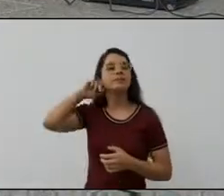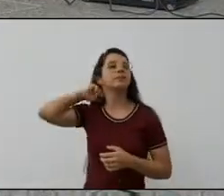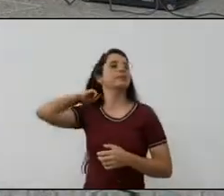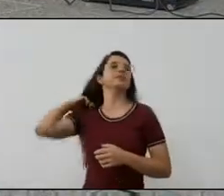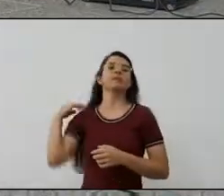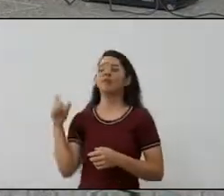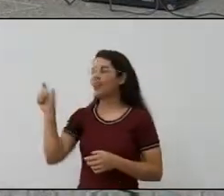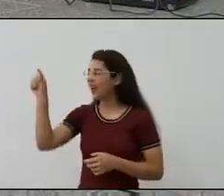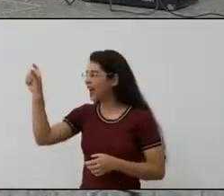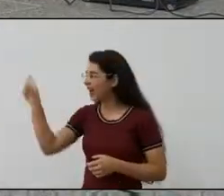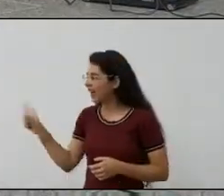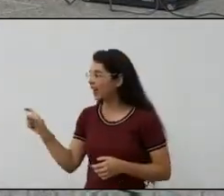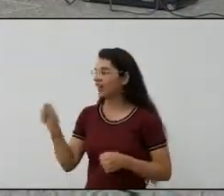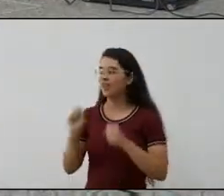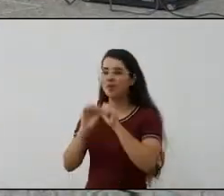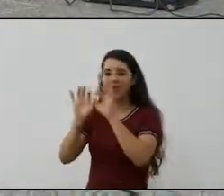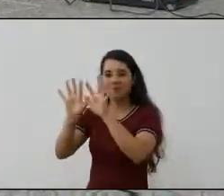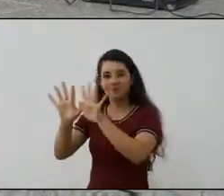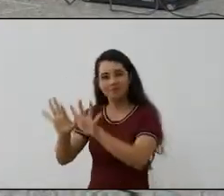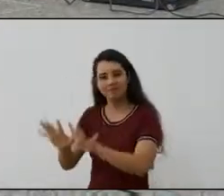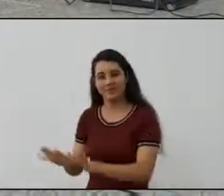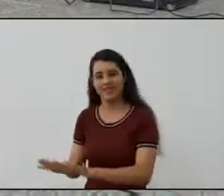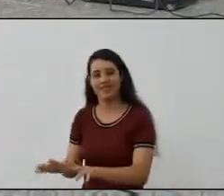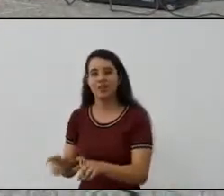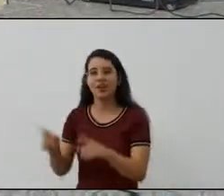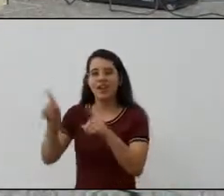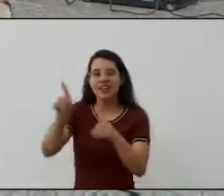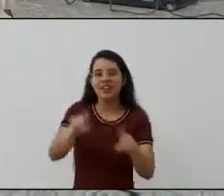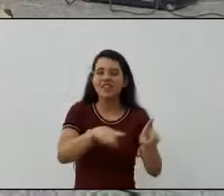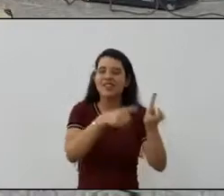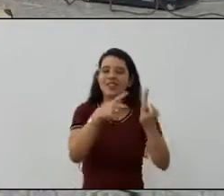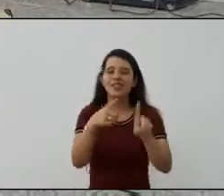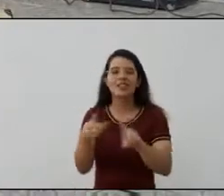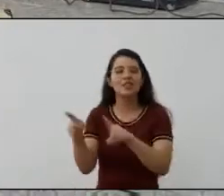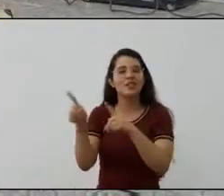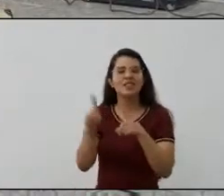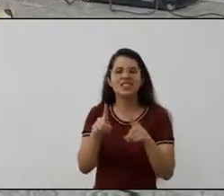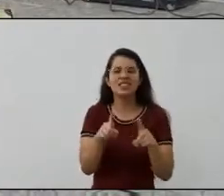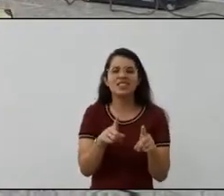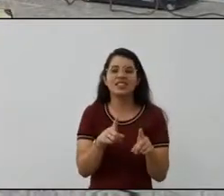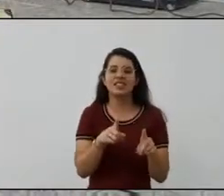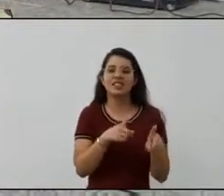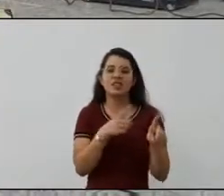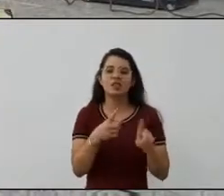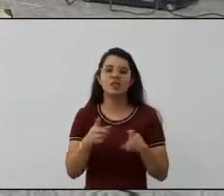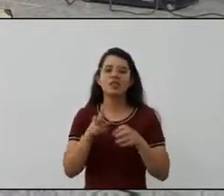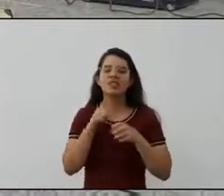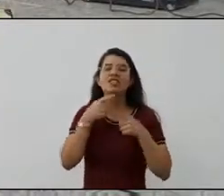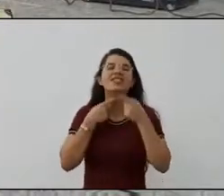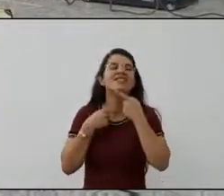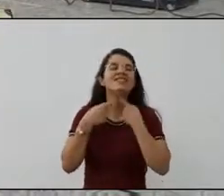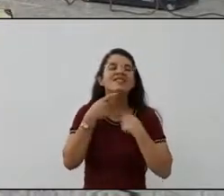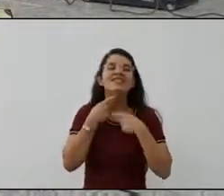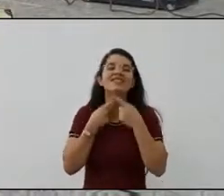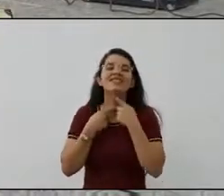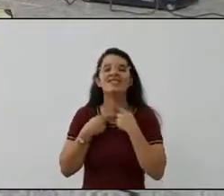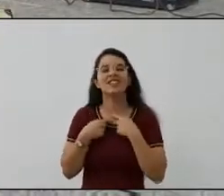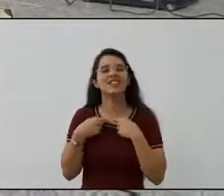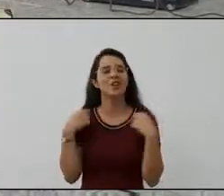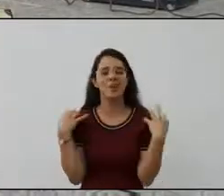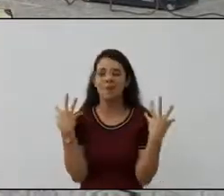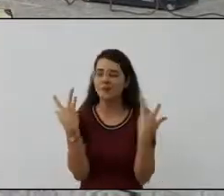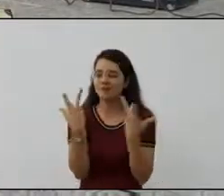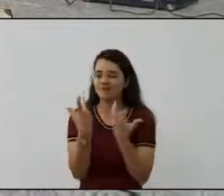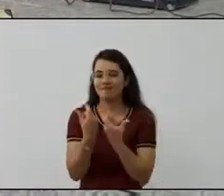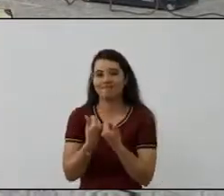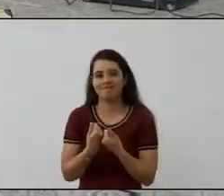Tiaguinho é bênção. E ele louva assim com uma vontade, né? Isso é